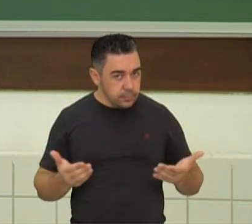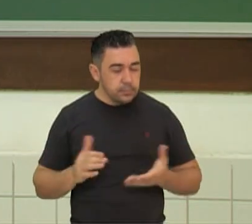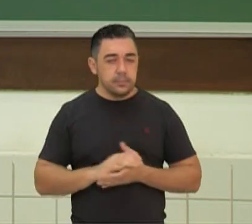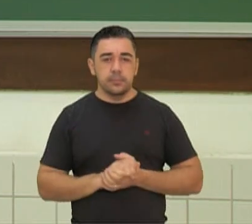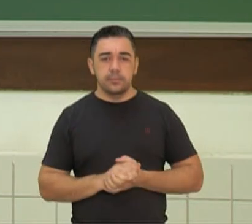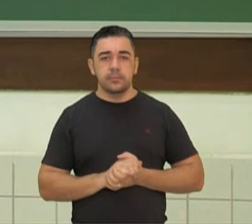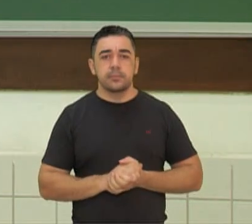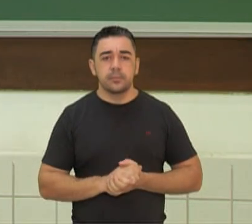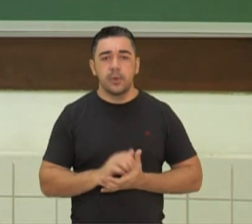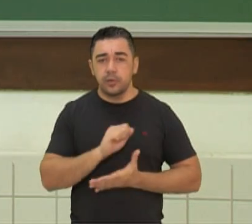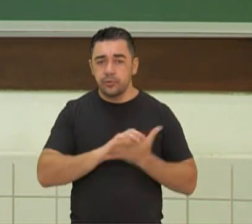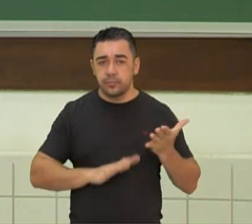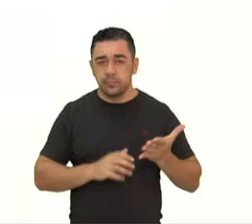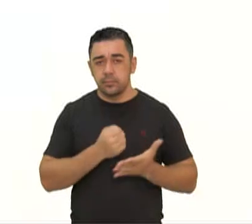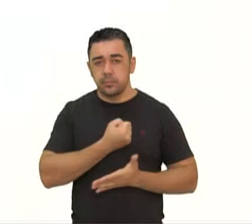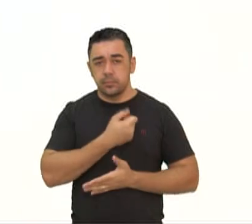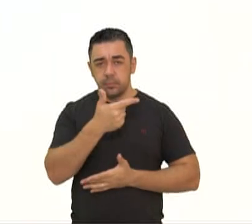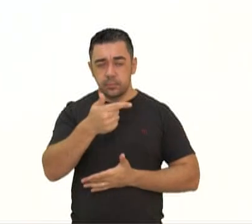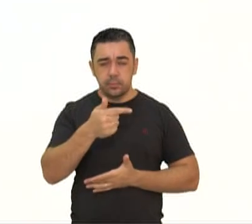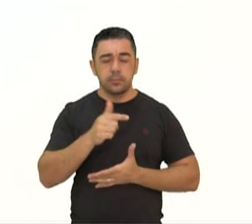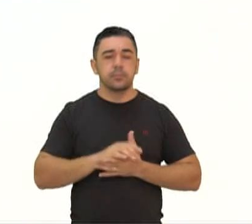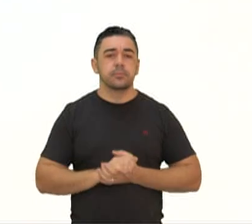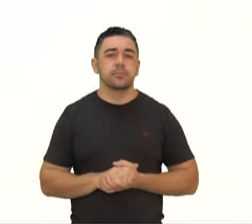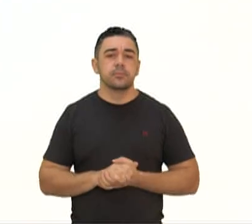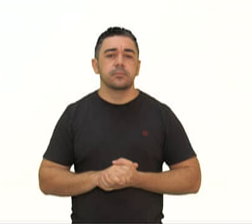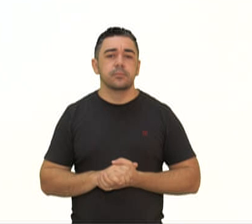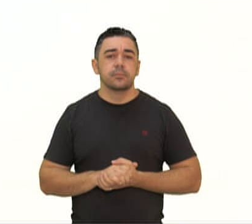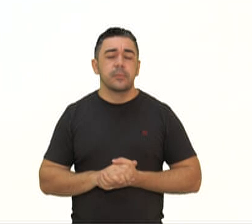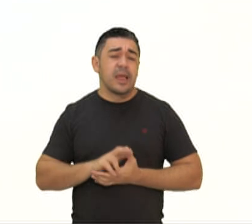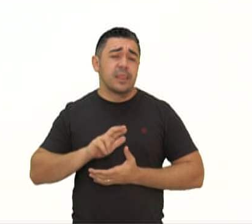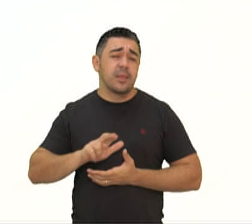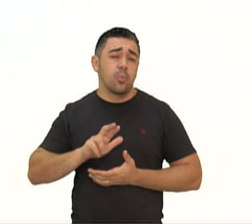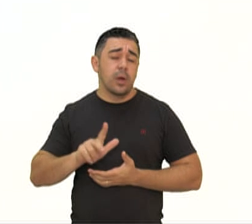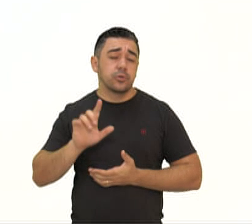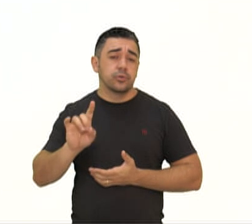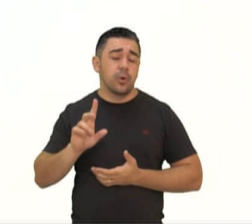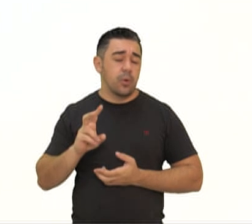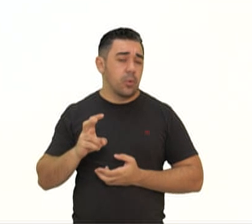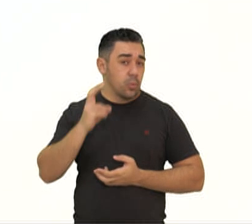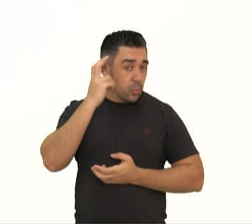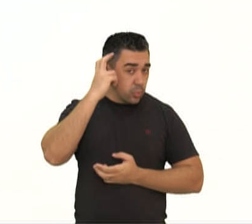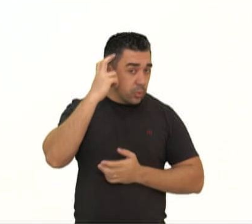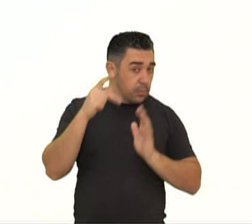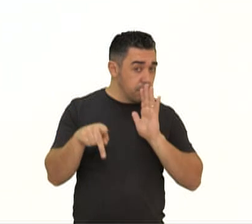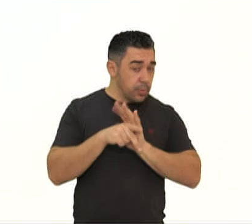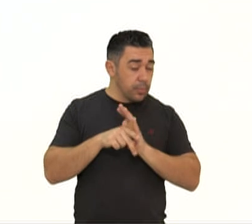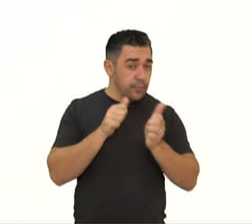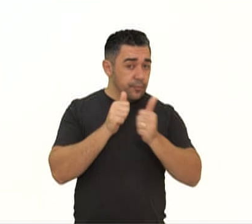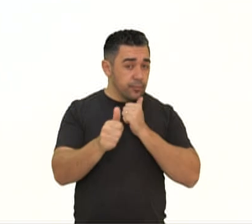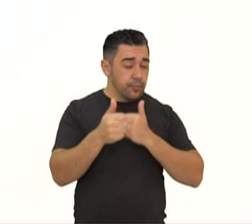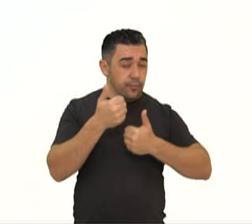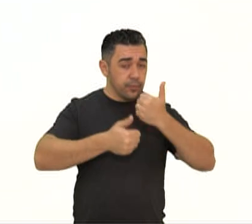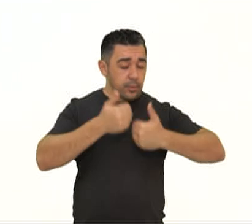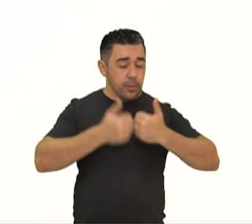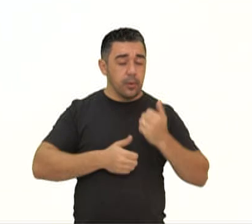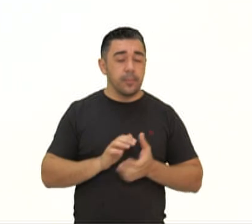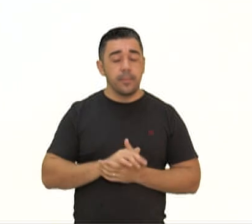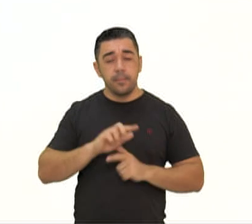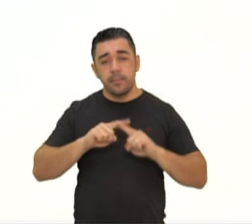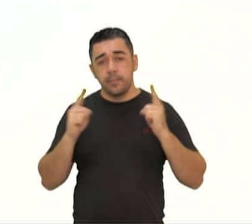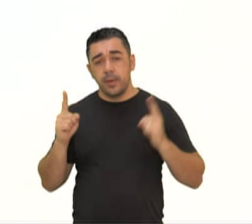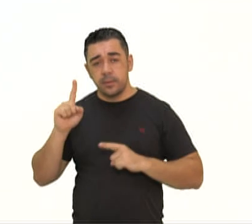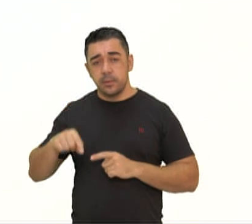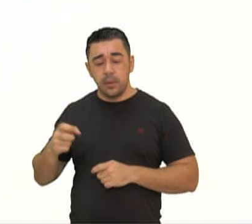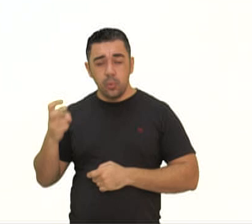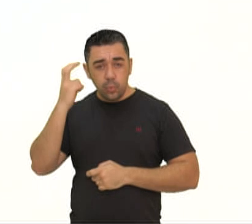A atividade 7 diz assim: no trecho, não é apenas parte da cultura do futebol, mas parte da cultura japonesa,